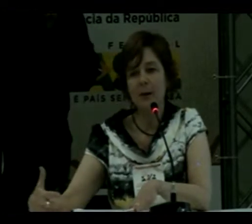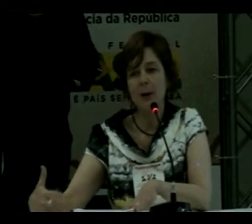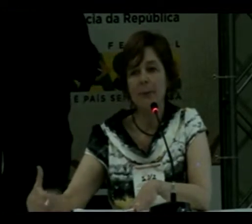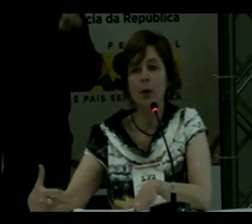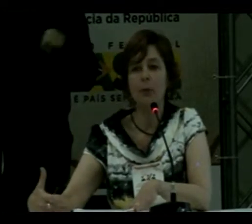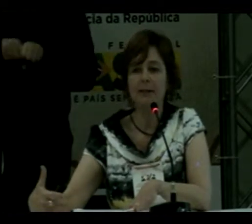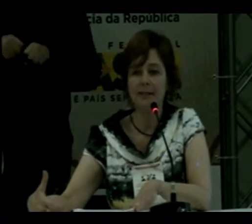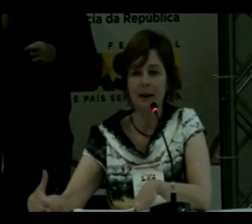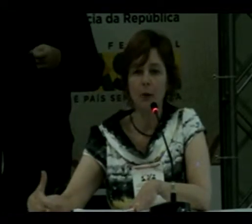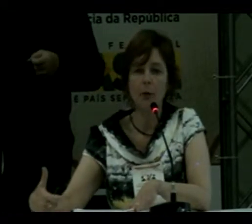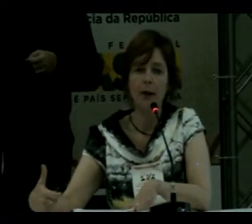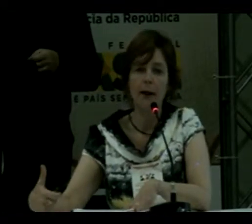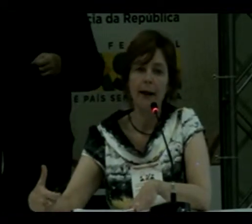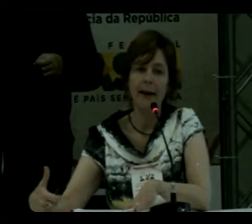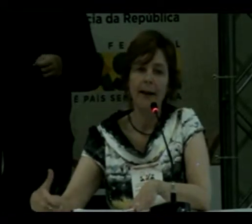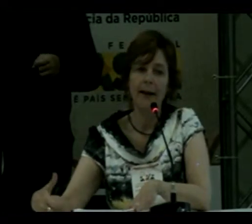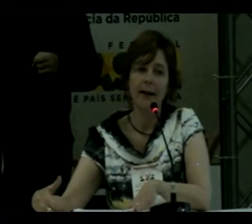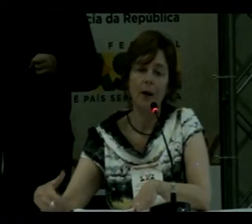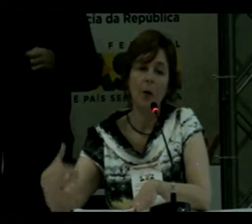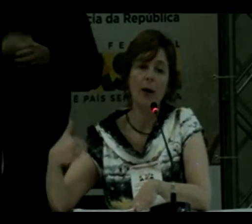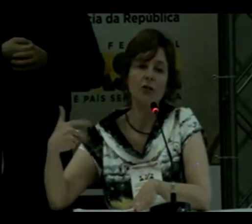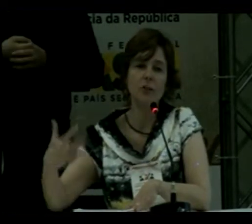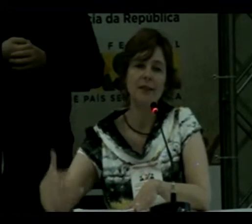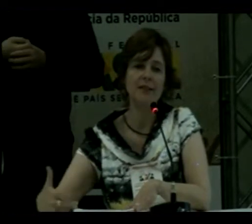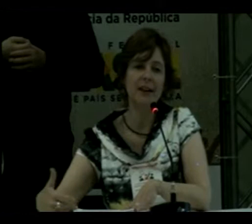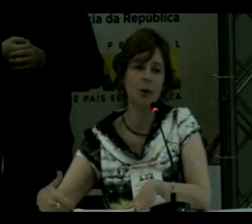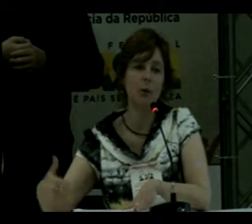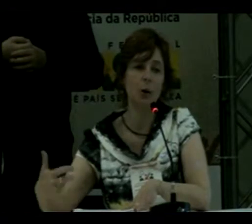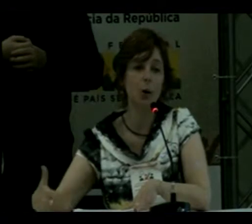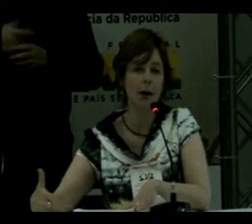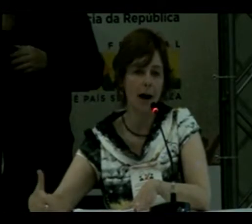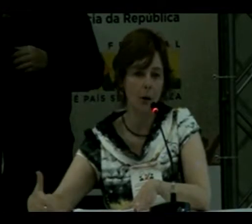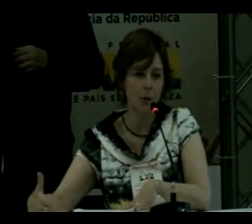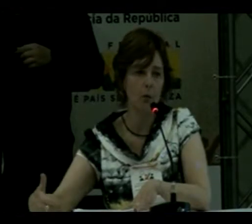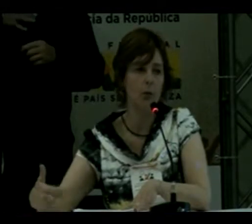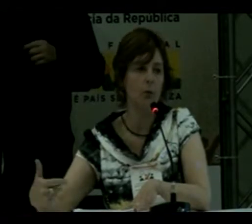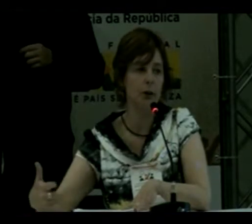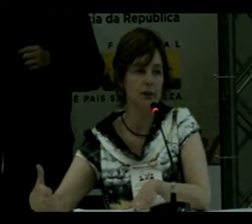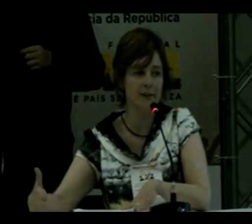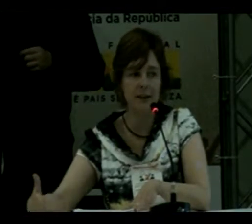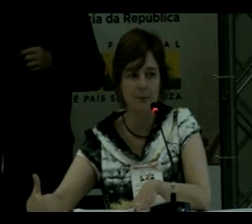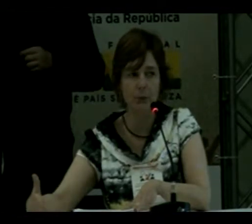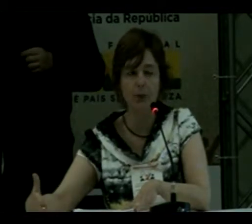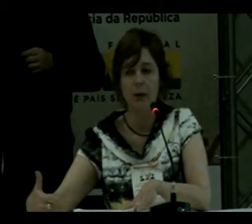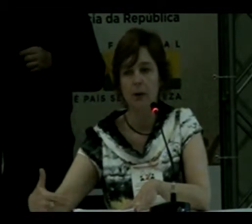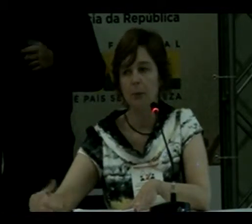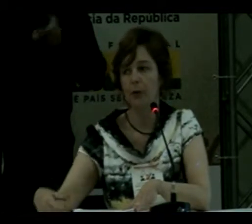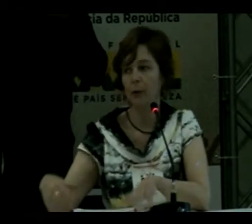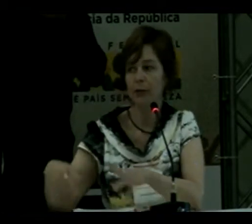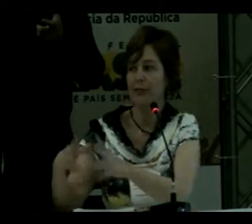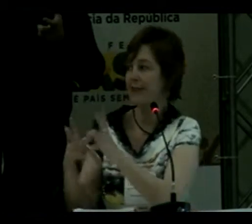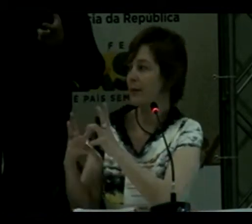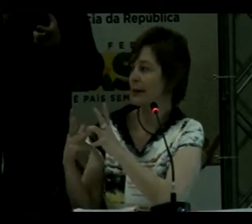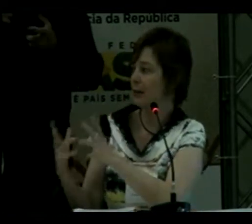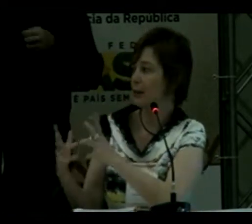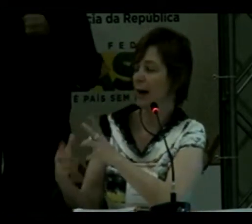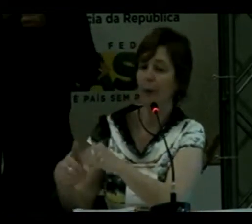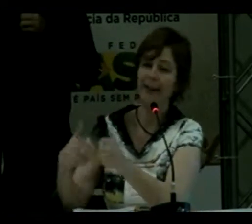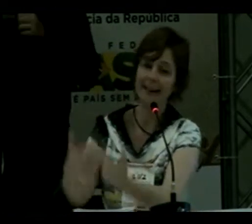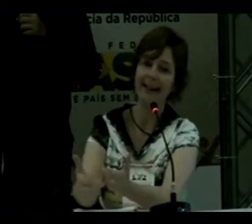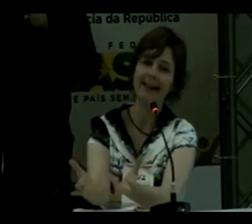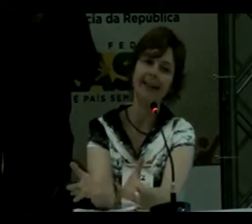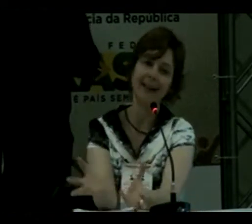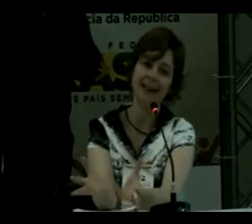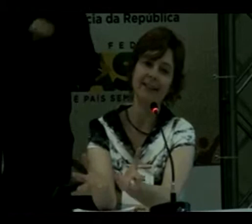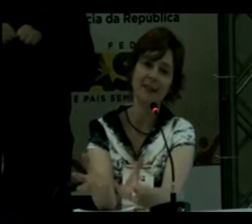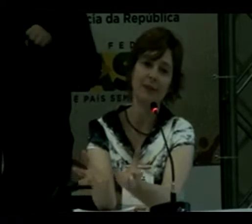ele tenha uma preocupação com a dimensão local, com o município, porque um sistema nacional